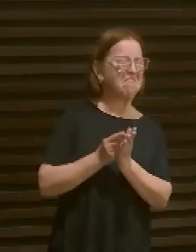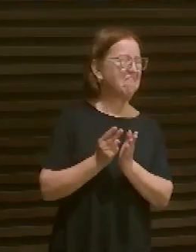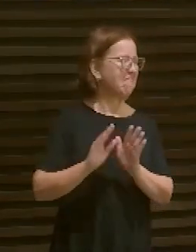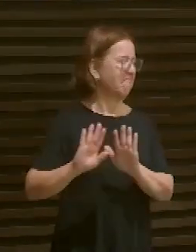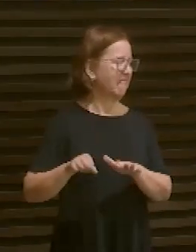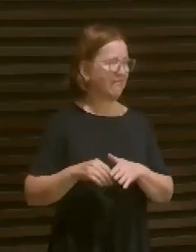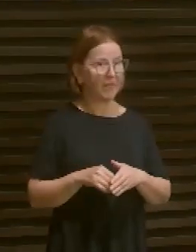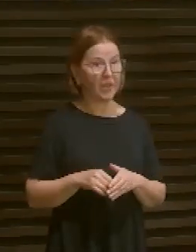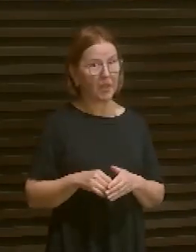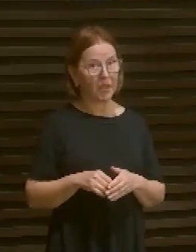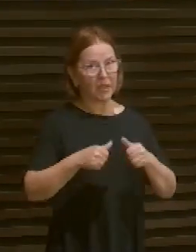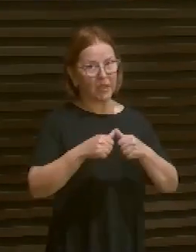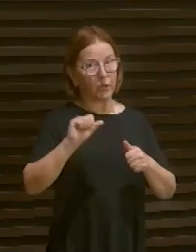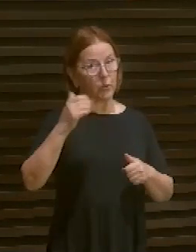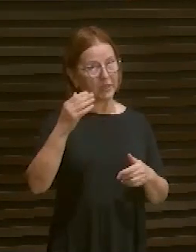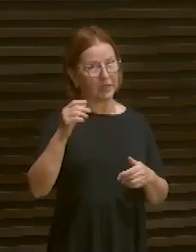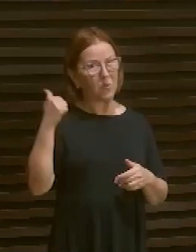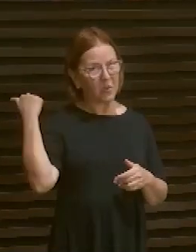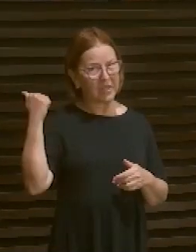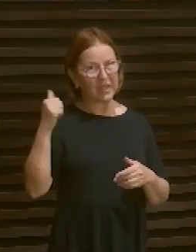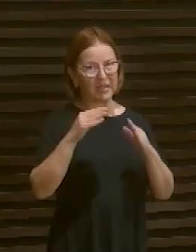acontecendo com aquela igreja.